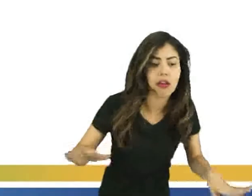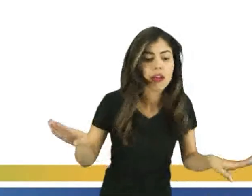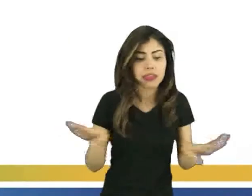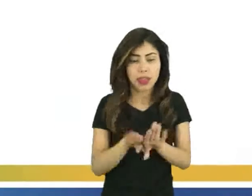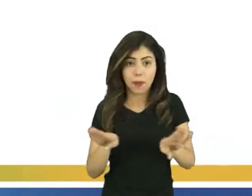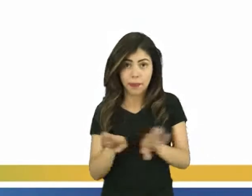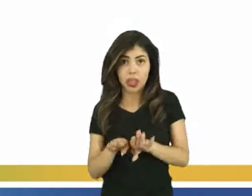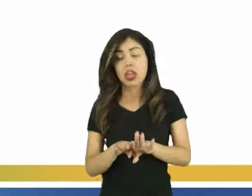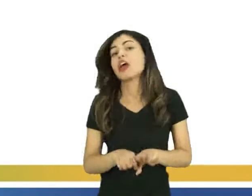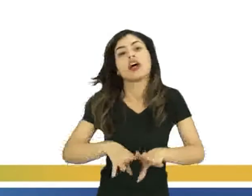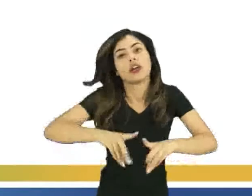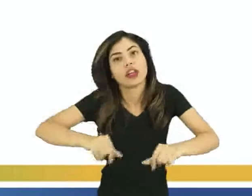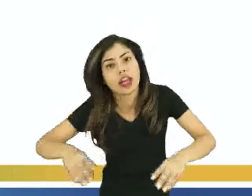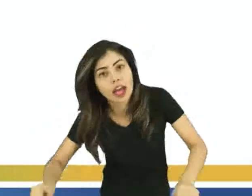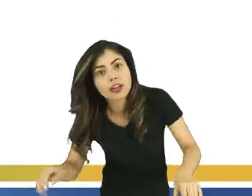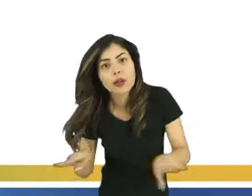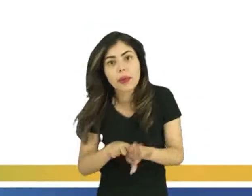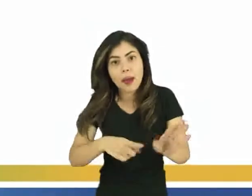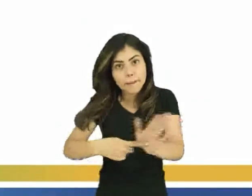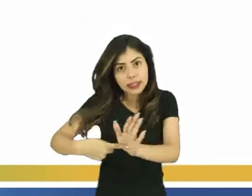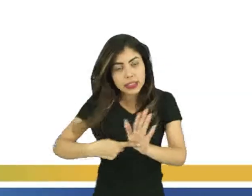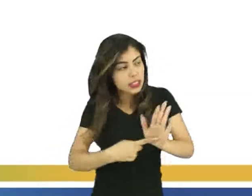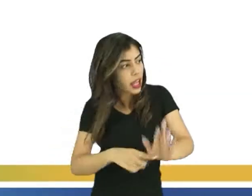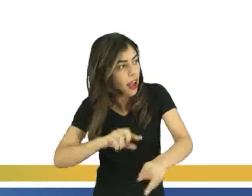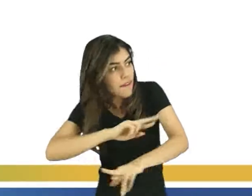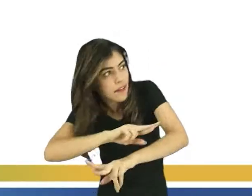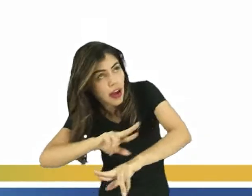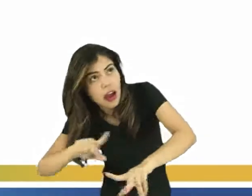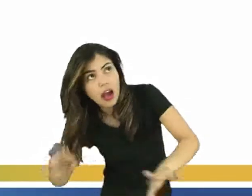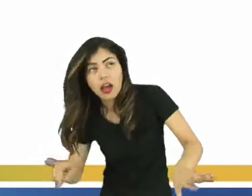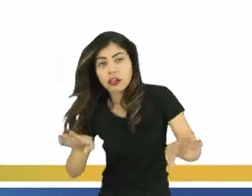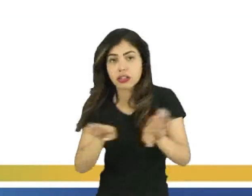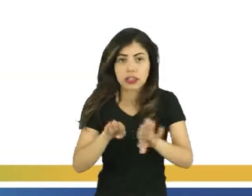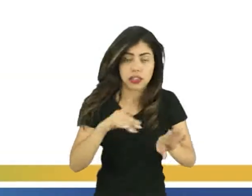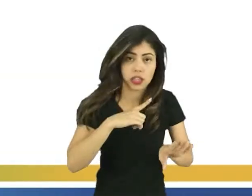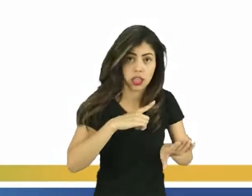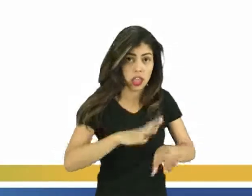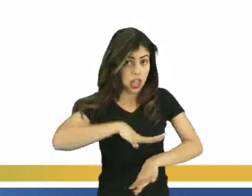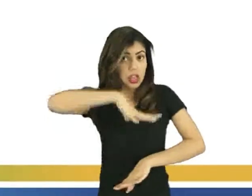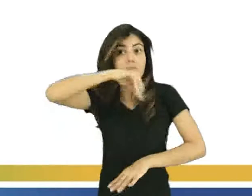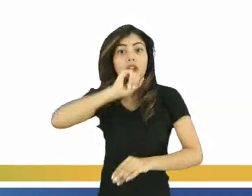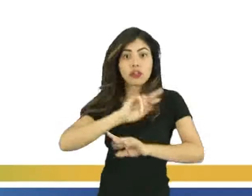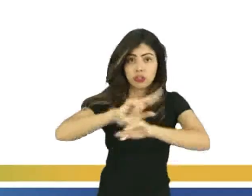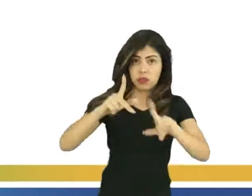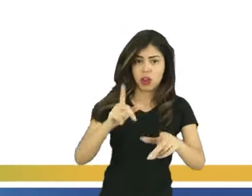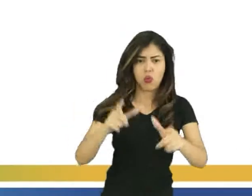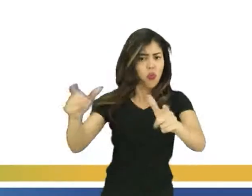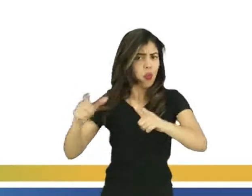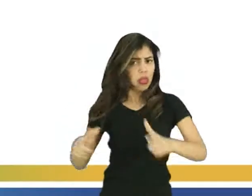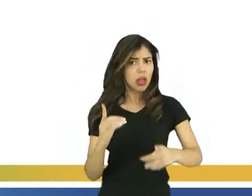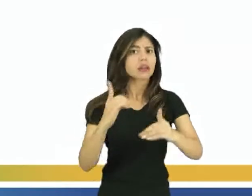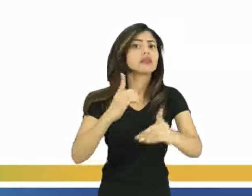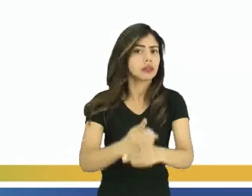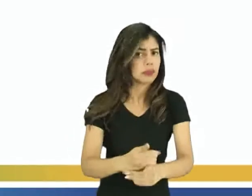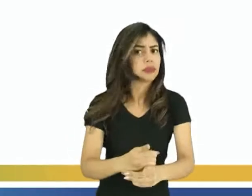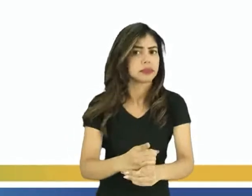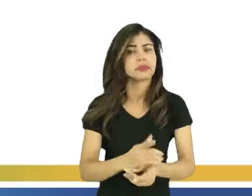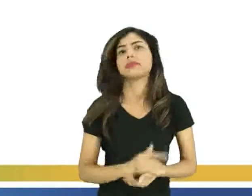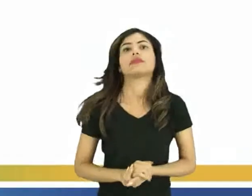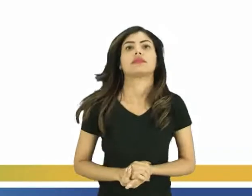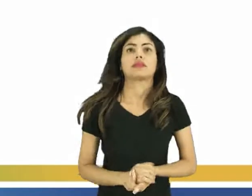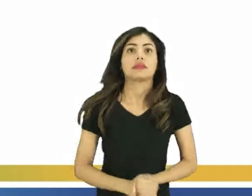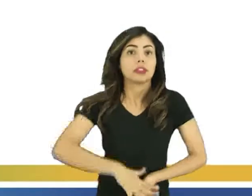quanto no ambiente terrestre, eles vão apresentar diferentes tipos de respiração, dependendo do ambiente onde ele está localizado.